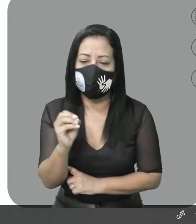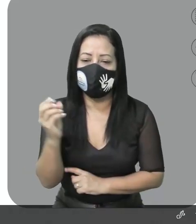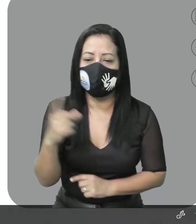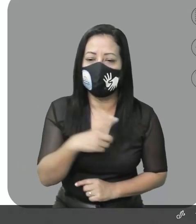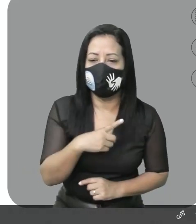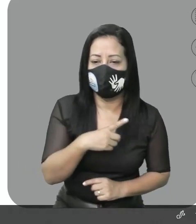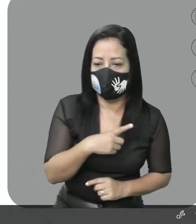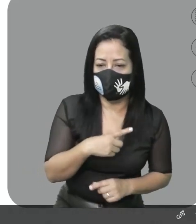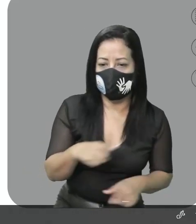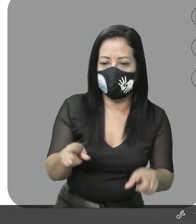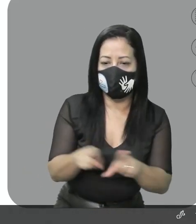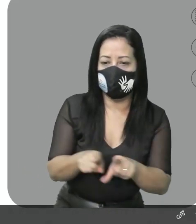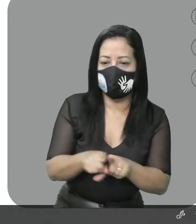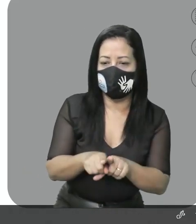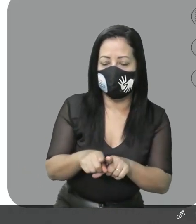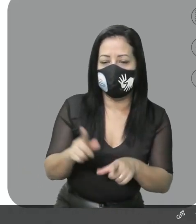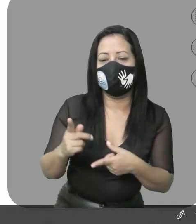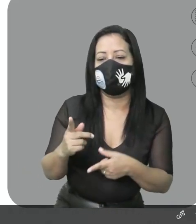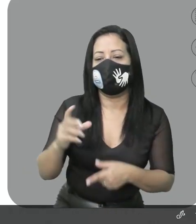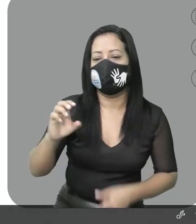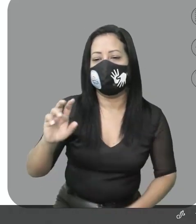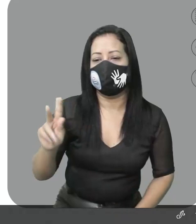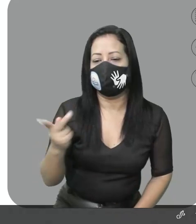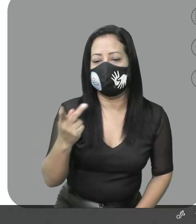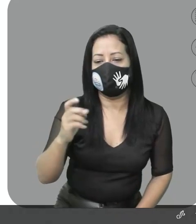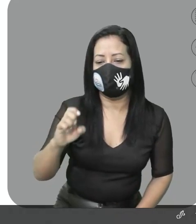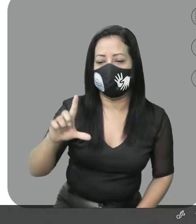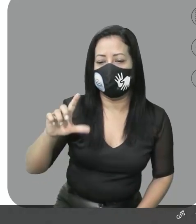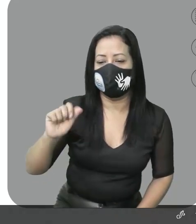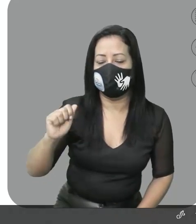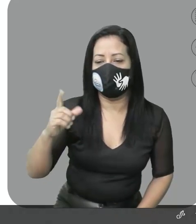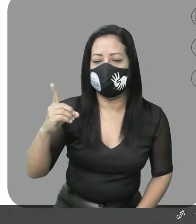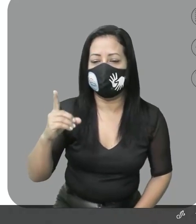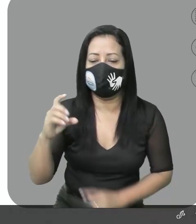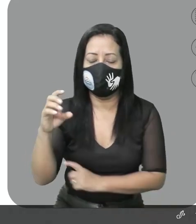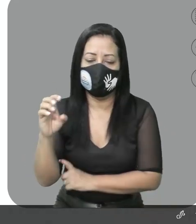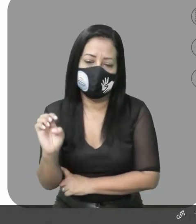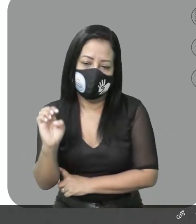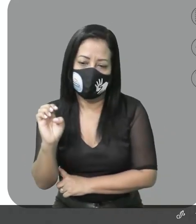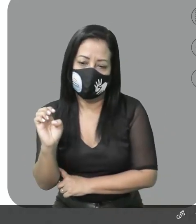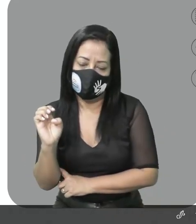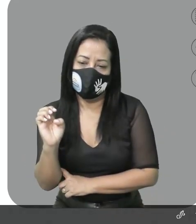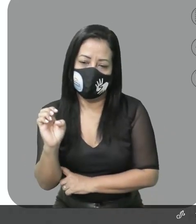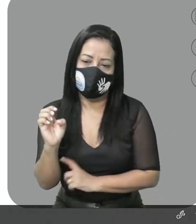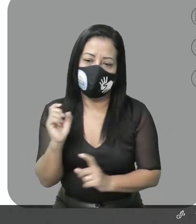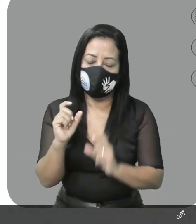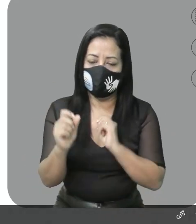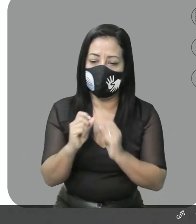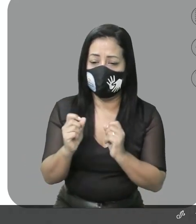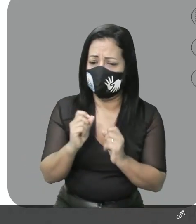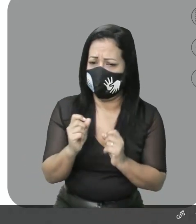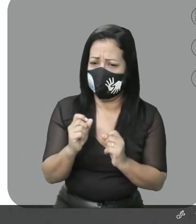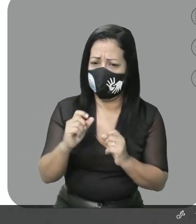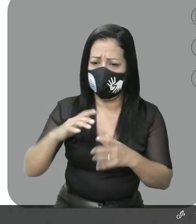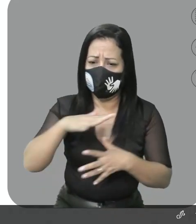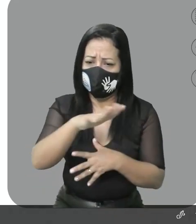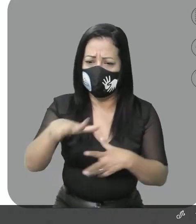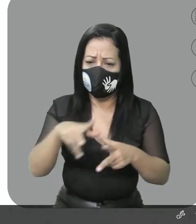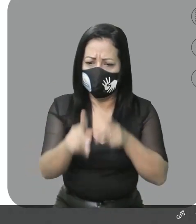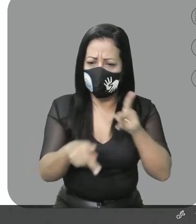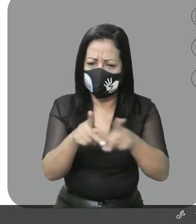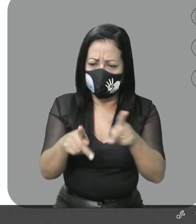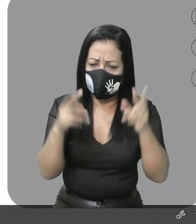Hélade. A Hélade era como eles se reconheciam. Eles não se reconheciam como Grécia, como